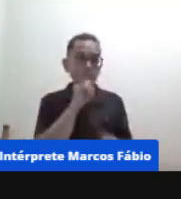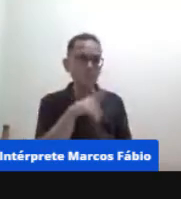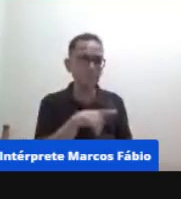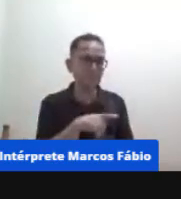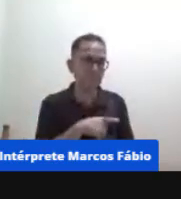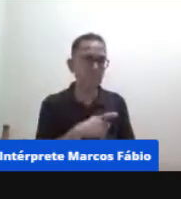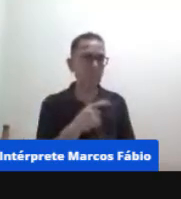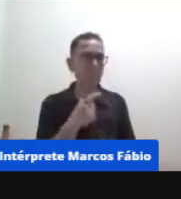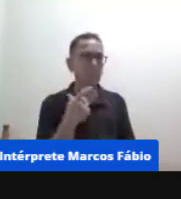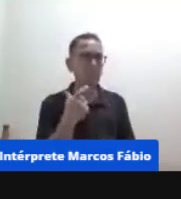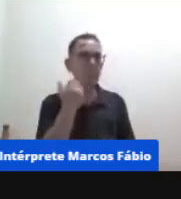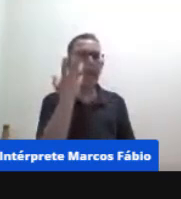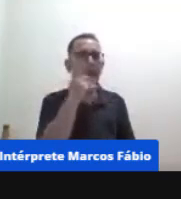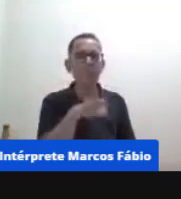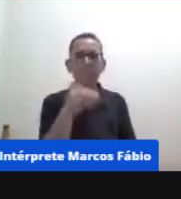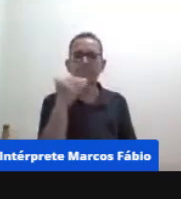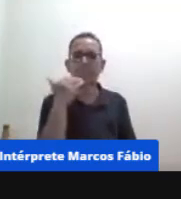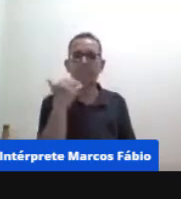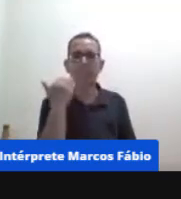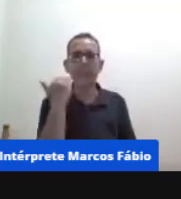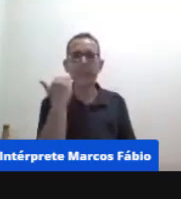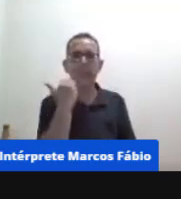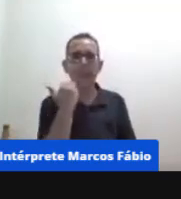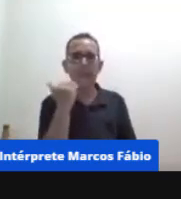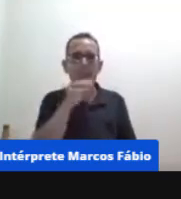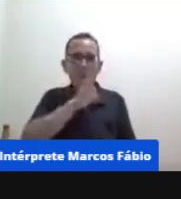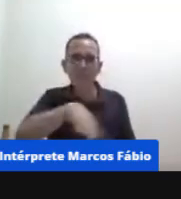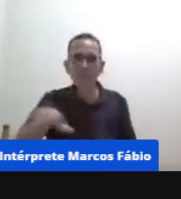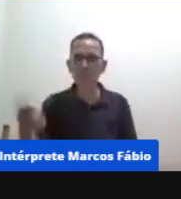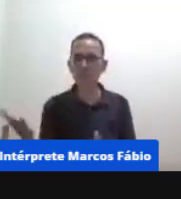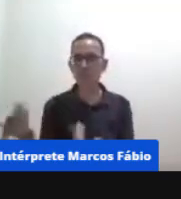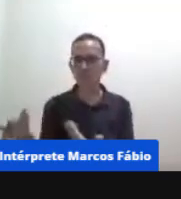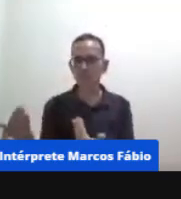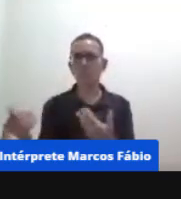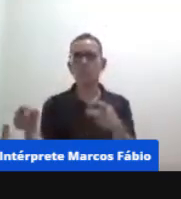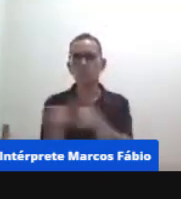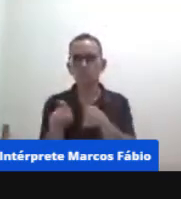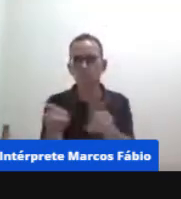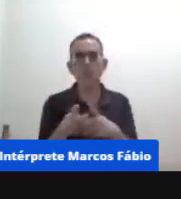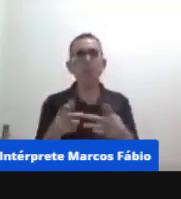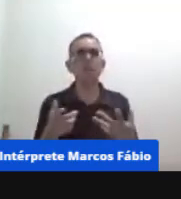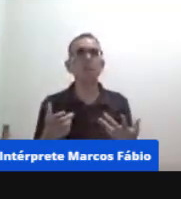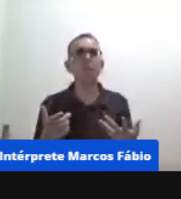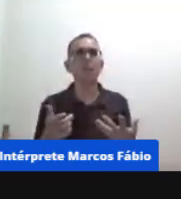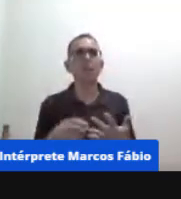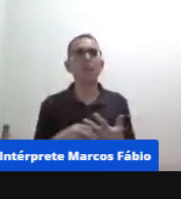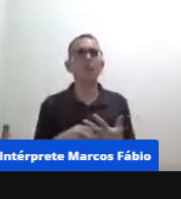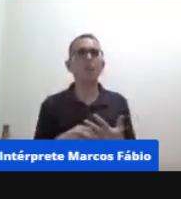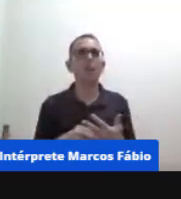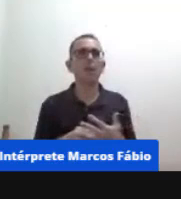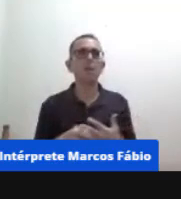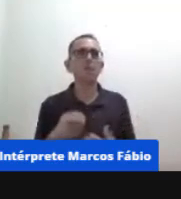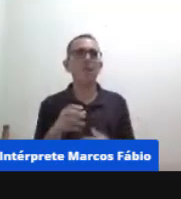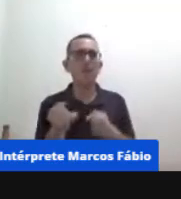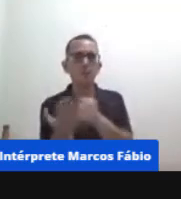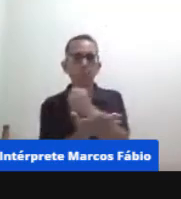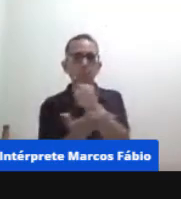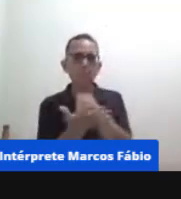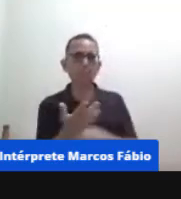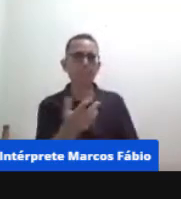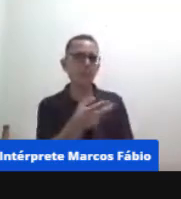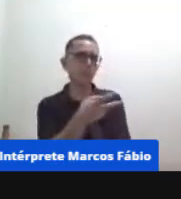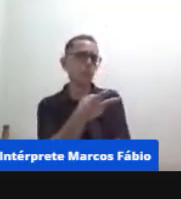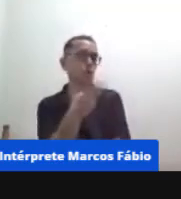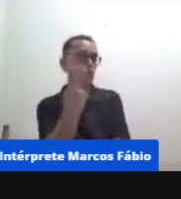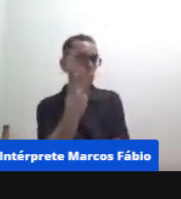né, participando do ensino fundamental, então, do ensino fundamental 2, que pega essas crianças do 6º ao 9º ano, então, por